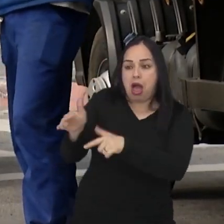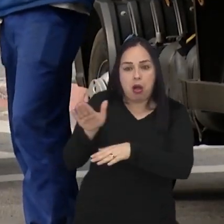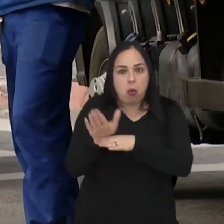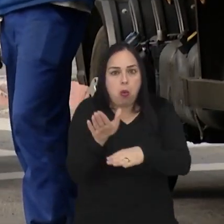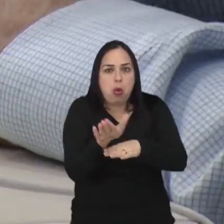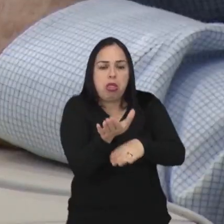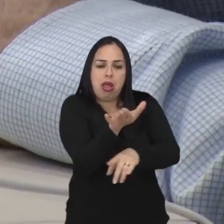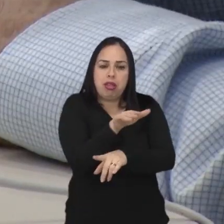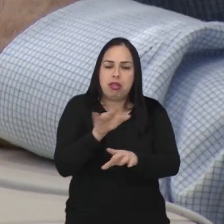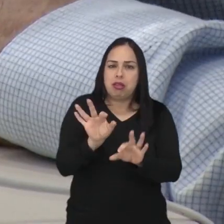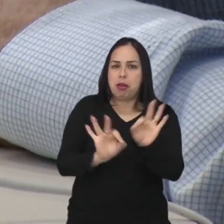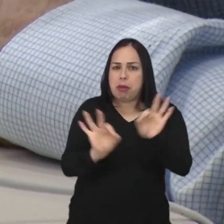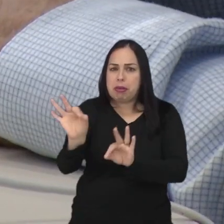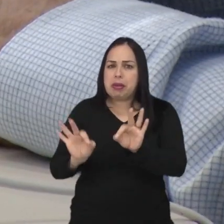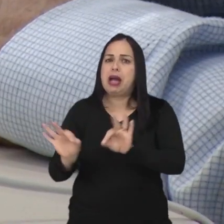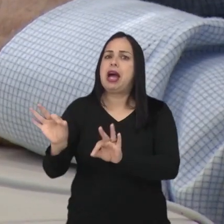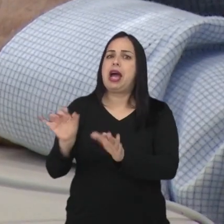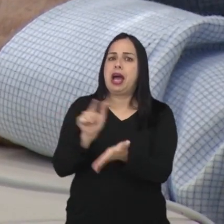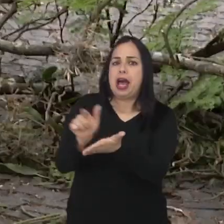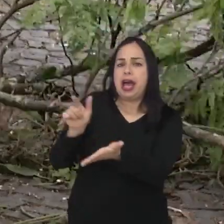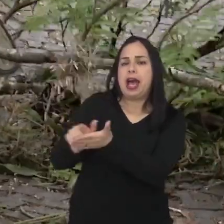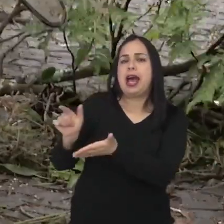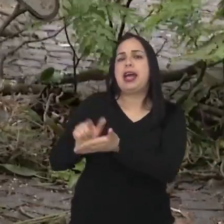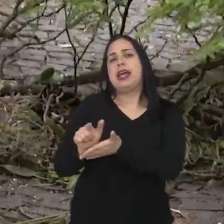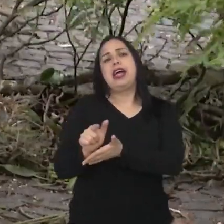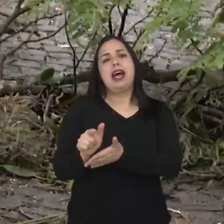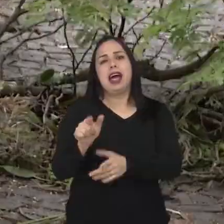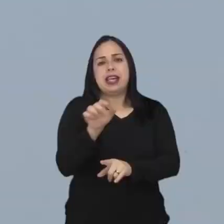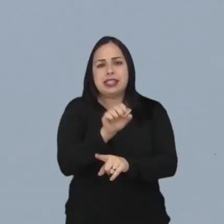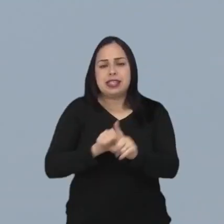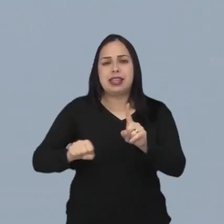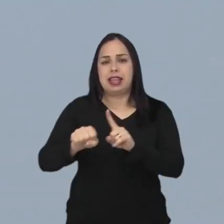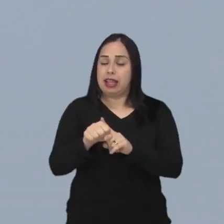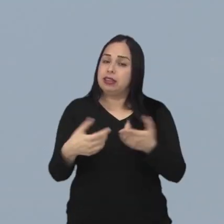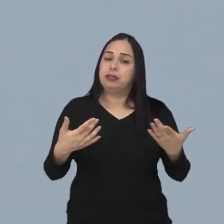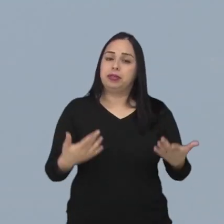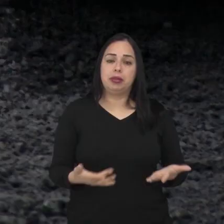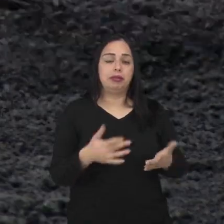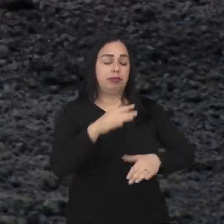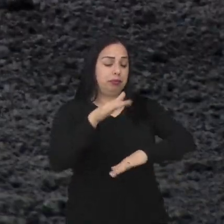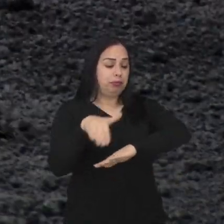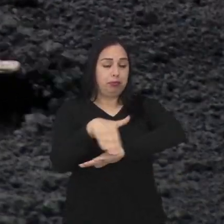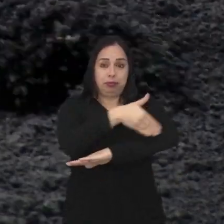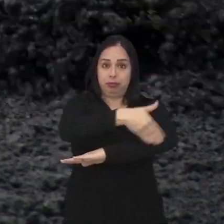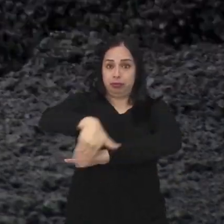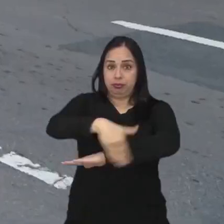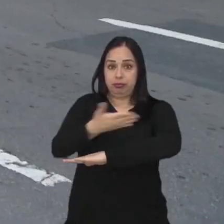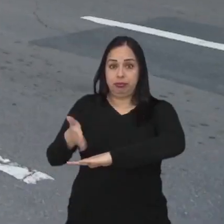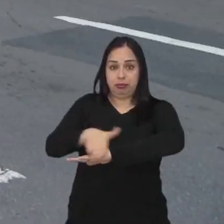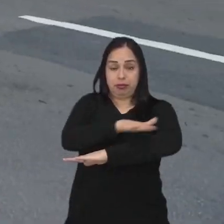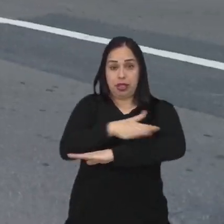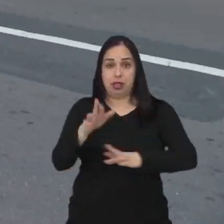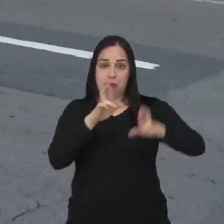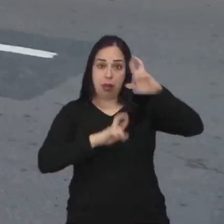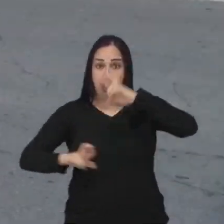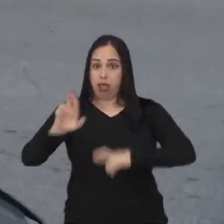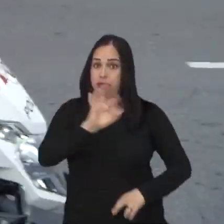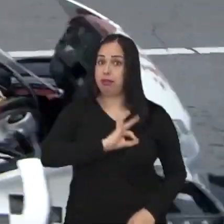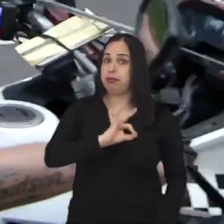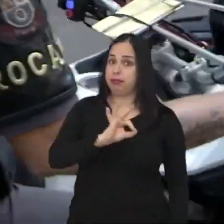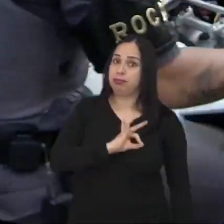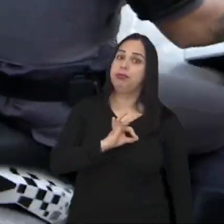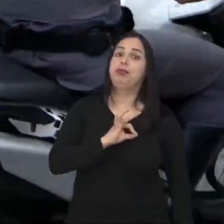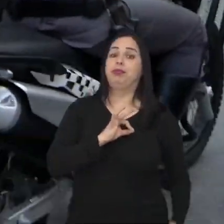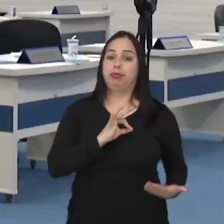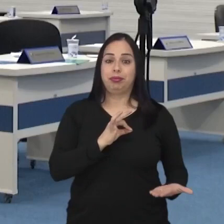manutenção pública. Entre as solicitações estavam podas de árvores, troca de lâmpadas, operação tapa-buraco e ronda policial em